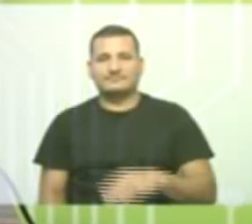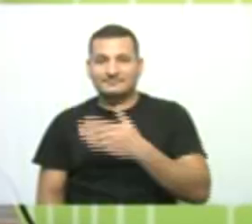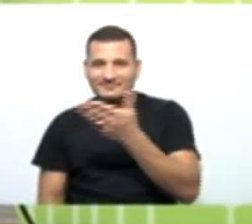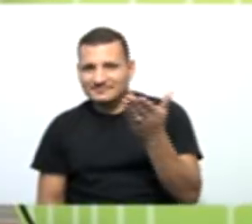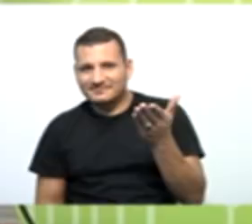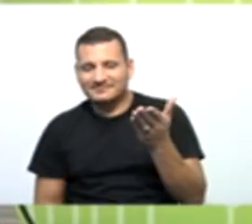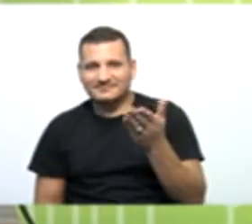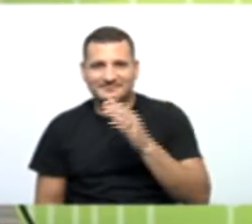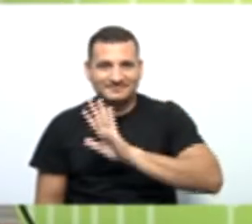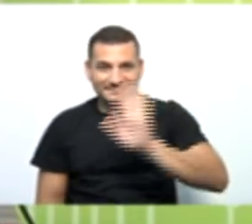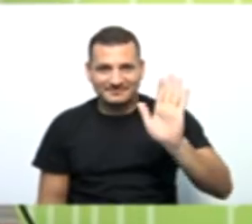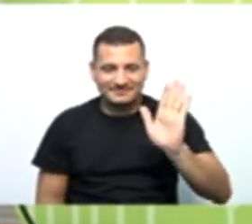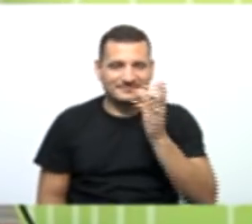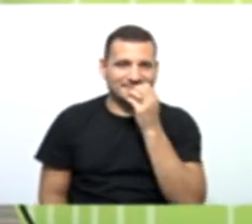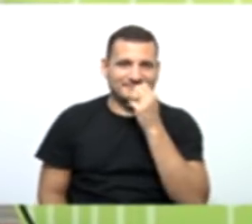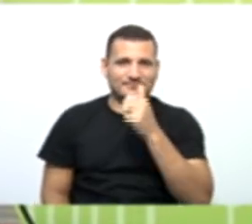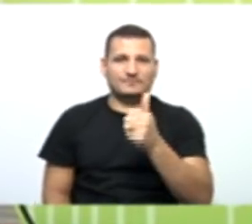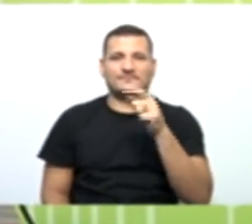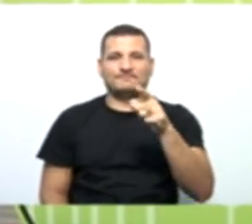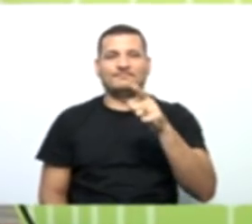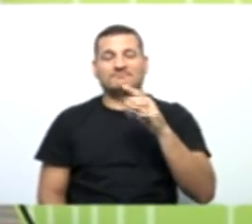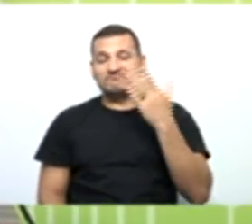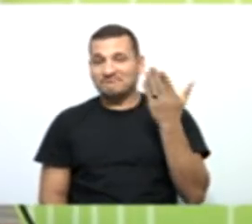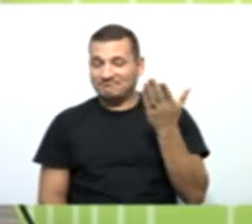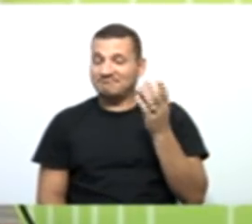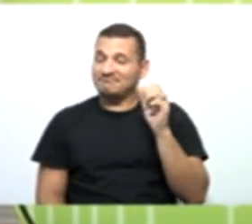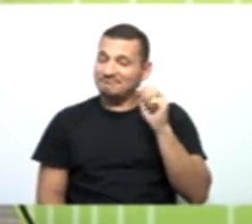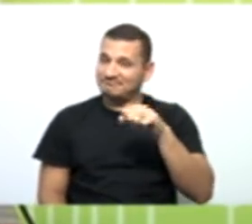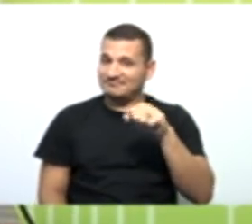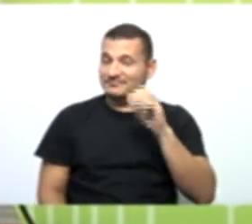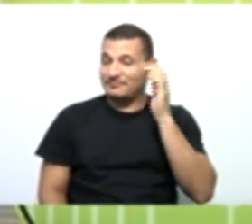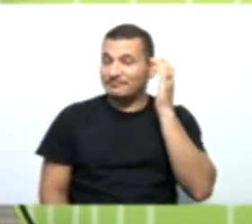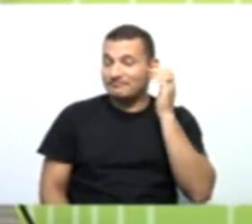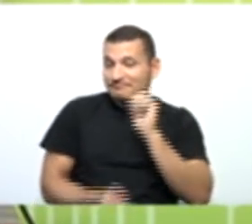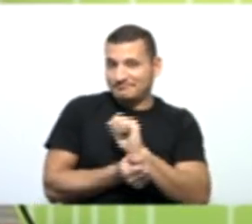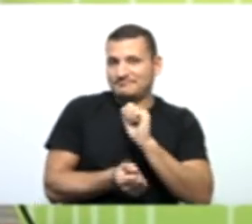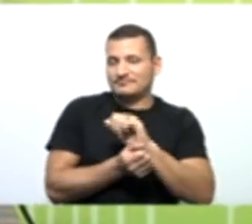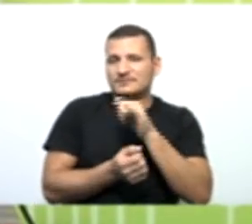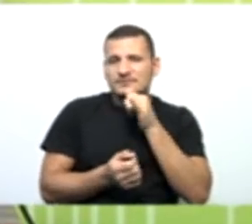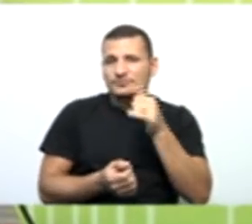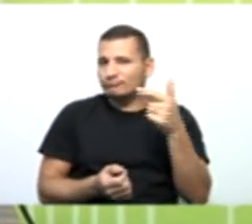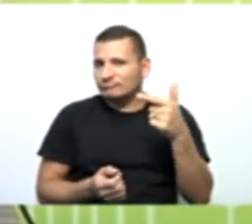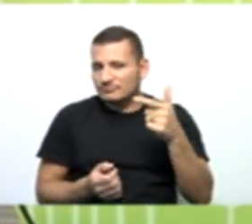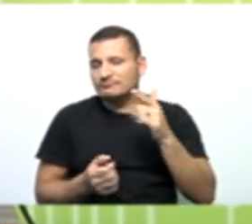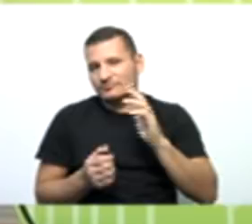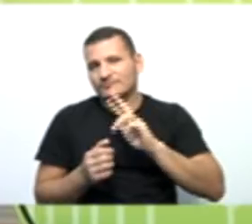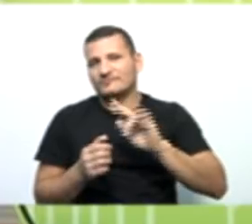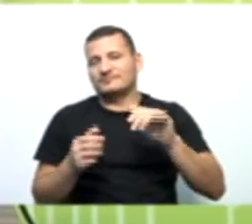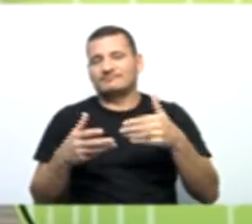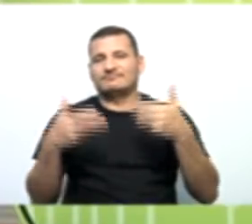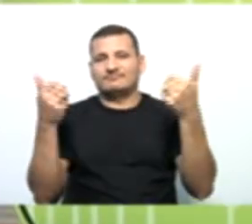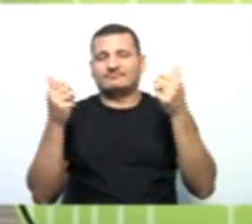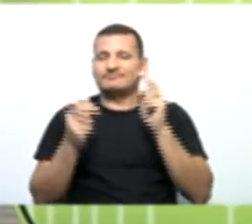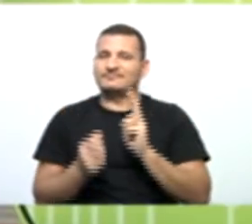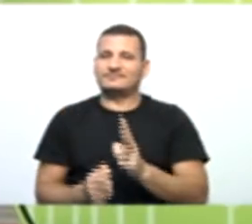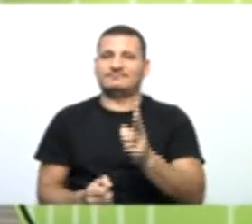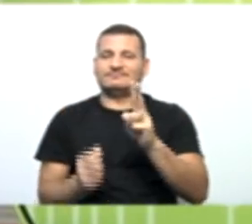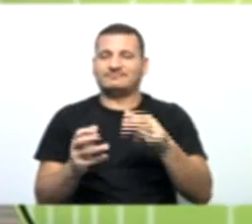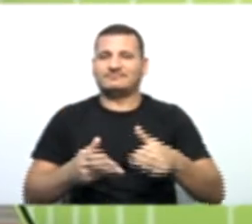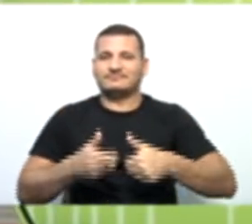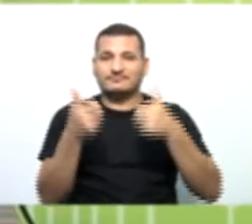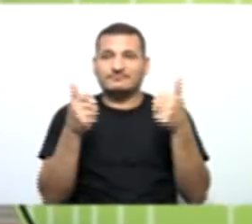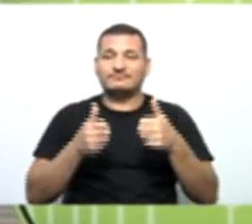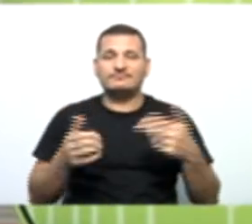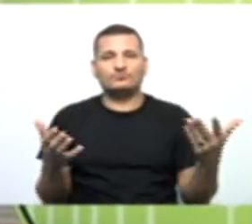E aí, tudo bem com você? Que legal, espero que sim, hein? Mas se não estiver, calma, vai melhorar, sempre melhora. Estamos aqui então para a